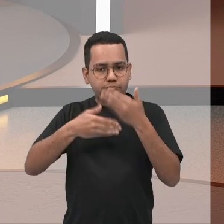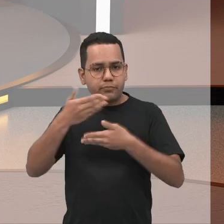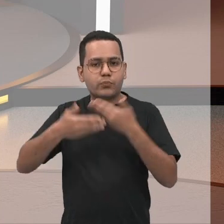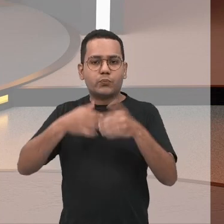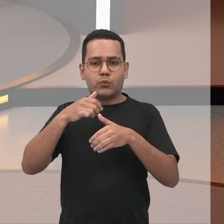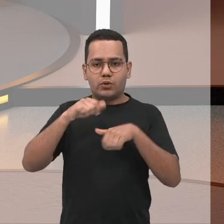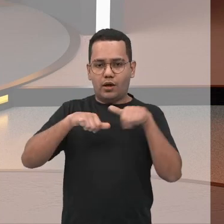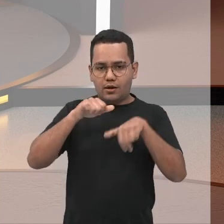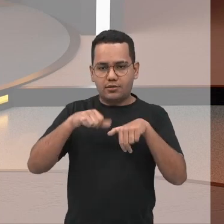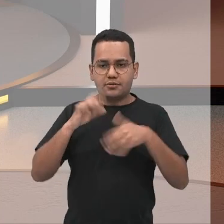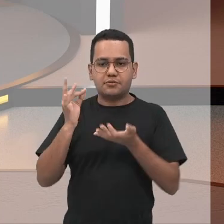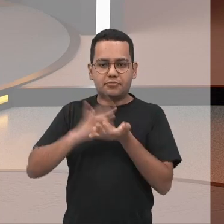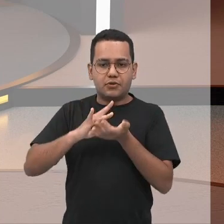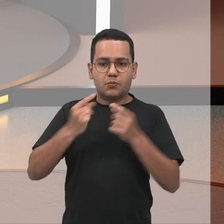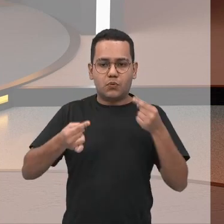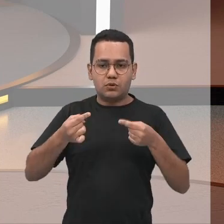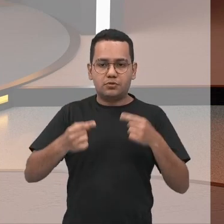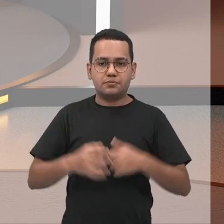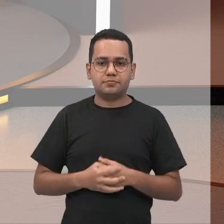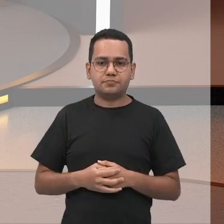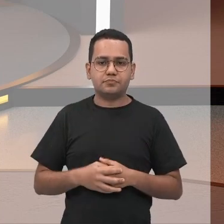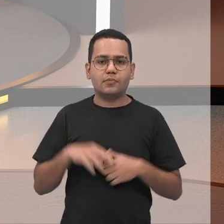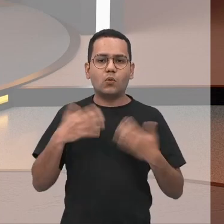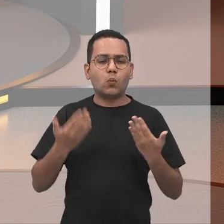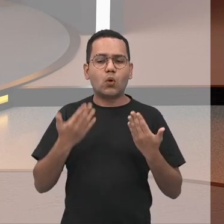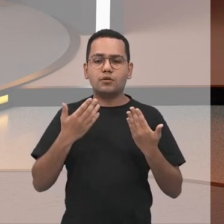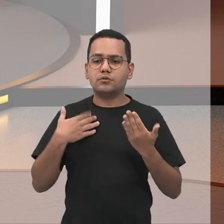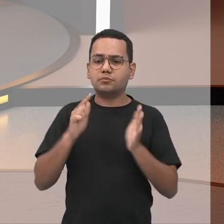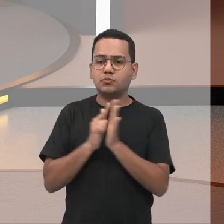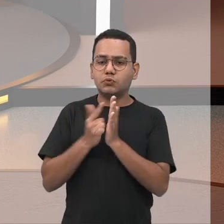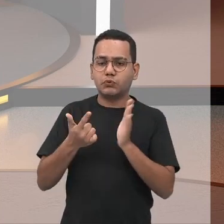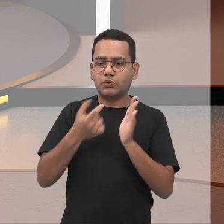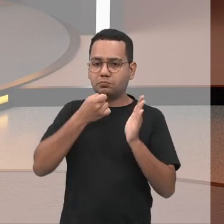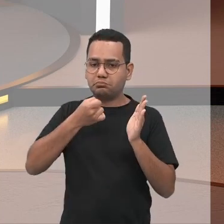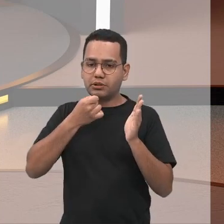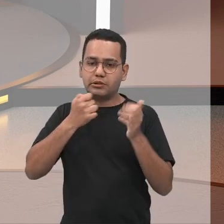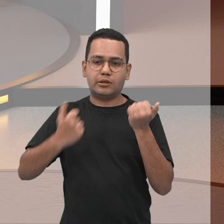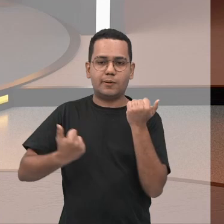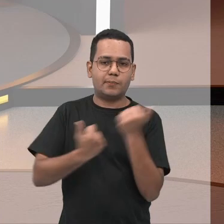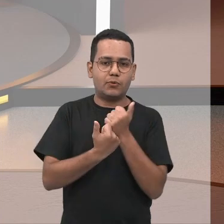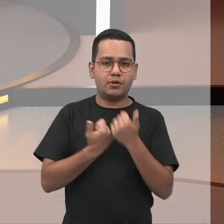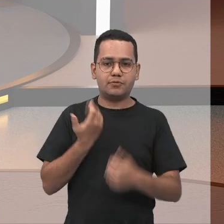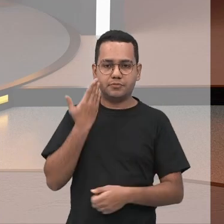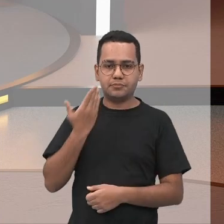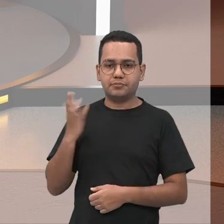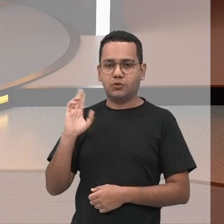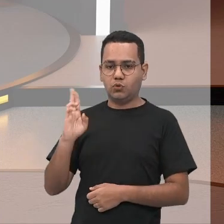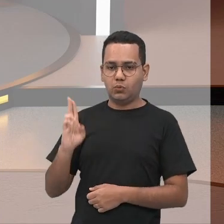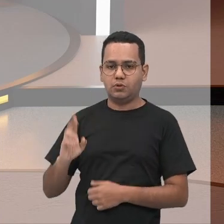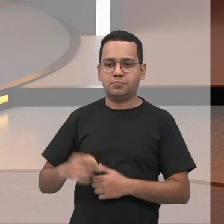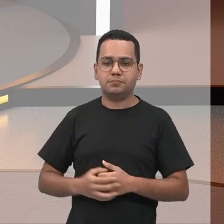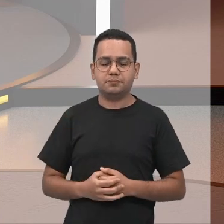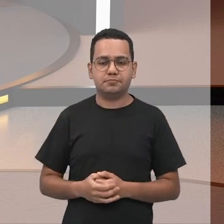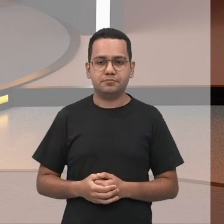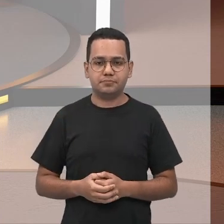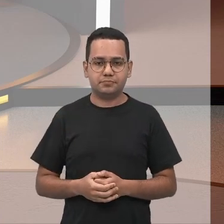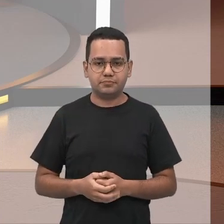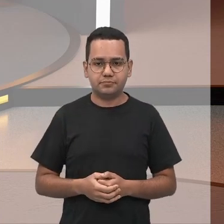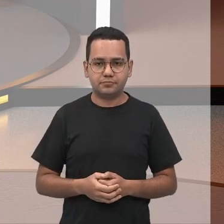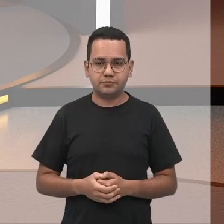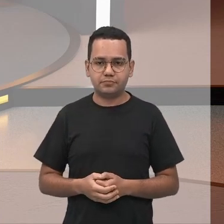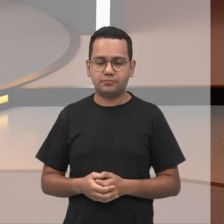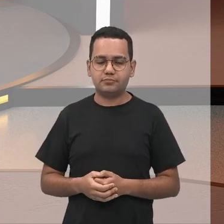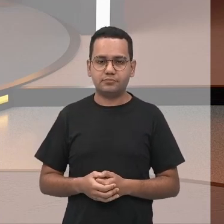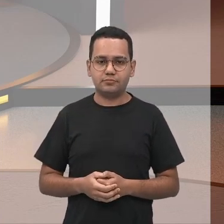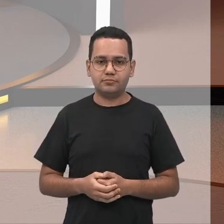apoiavam? Jornal A Aurora Fluminense e a Sociedade Defensora da Liberdade e